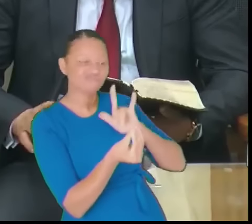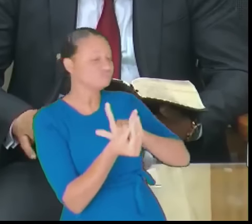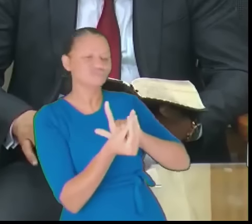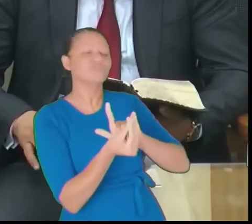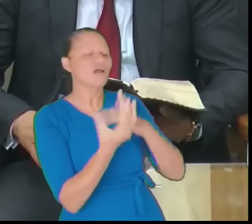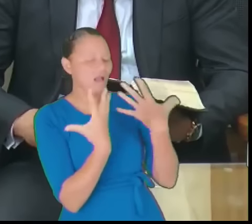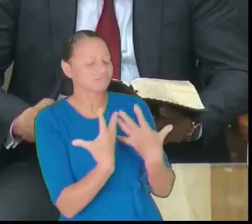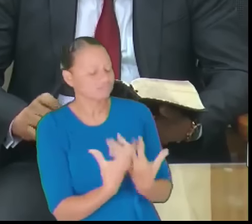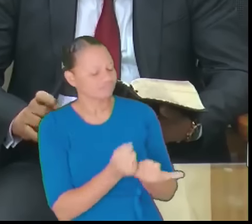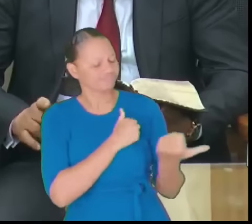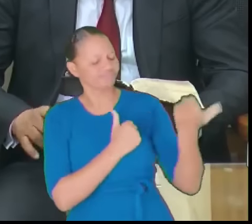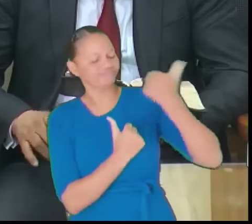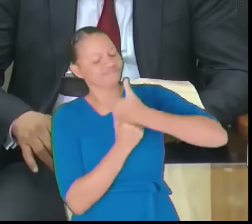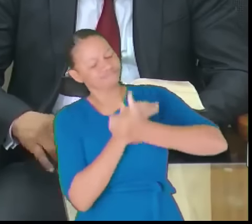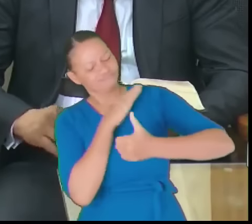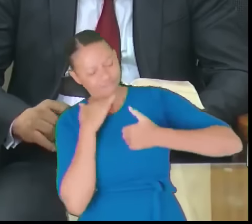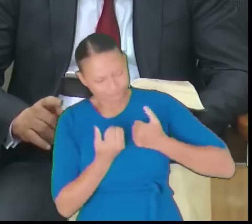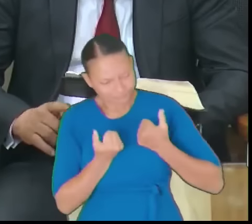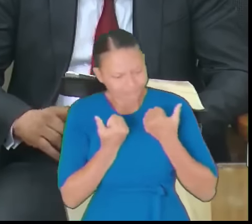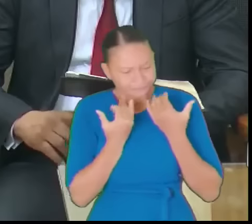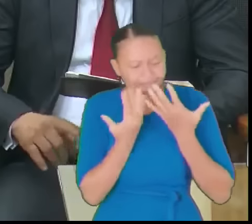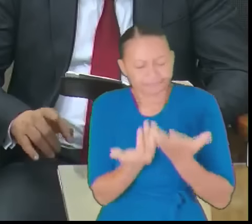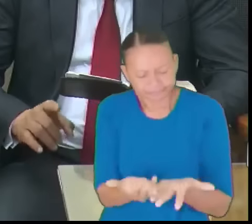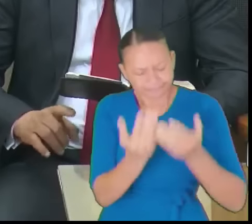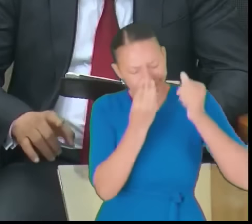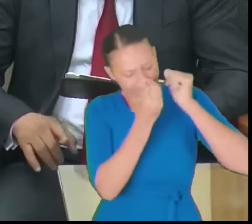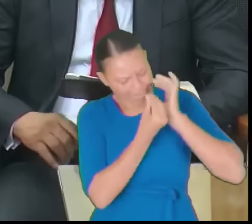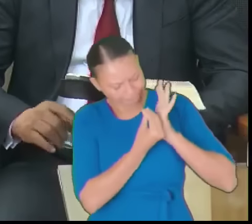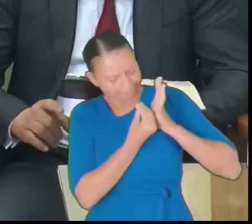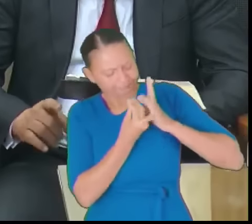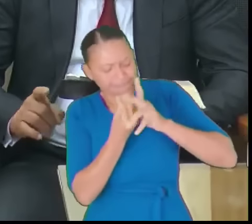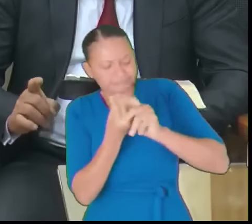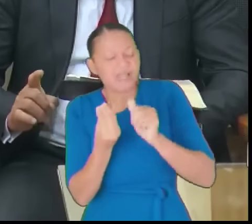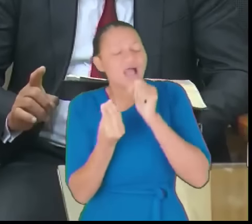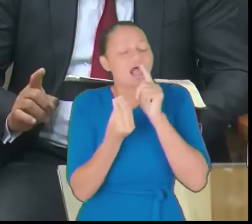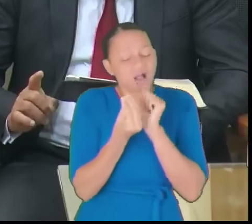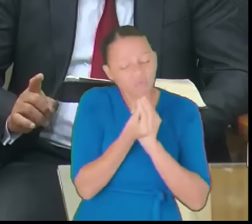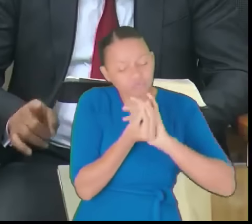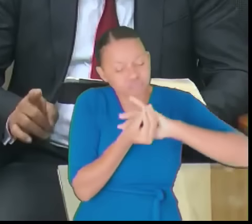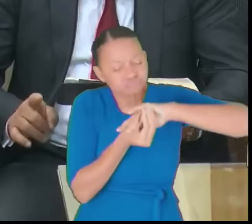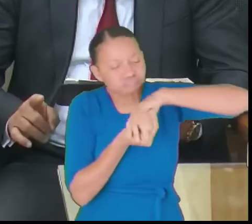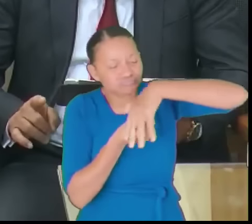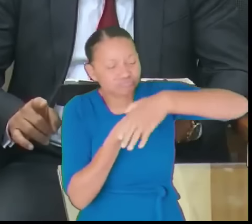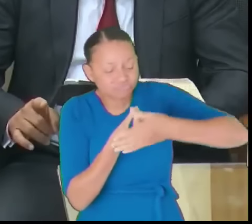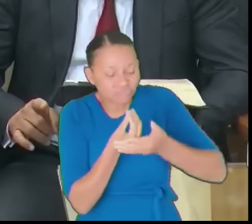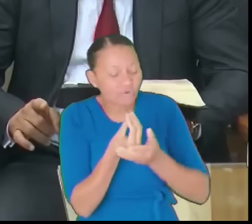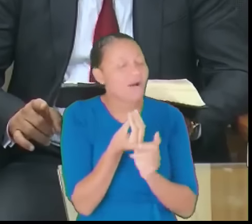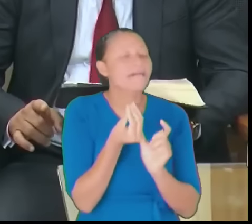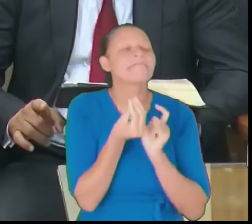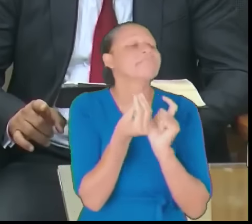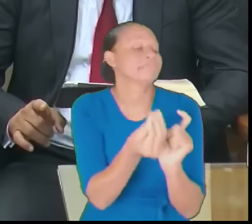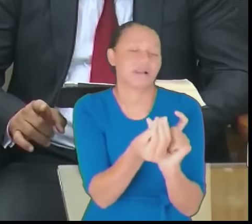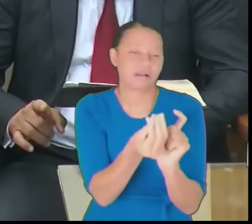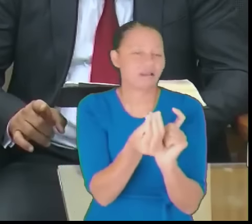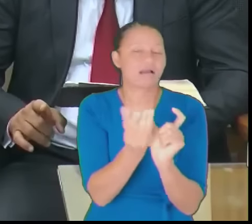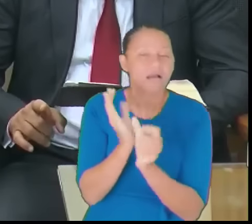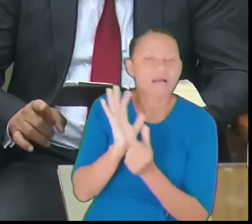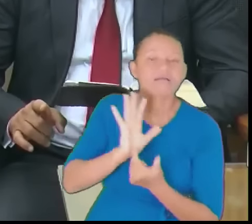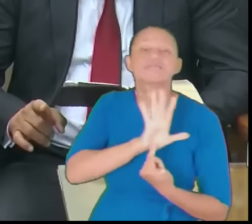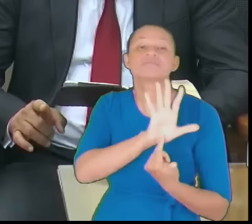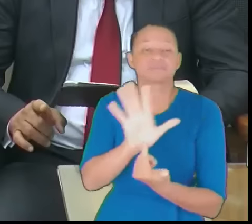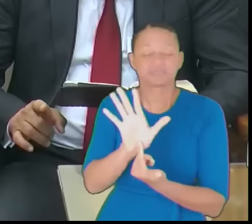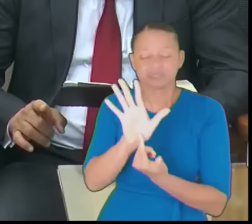a santificar, purificando-a com a lavagem da água pela palavra, para apresentar a